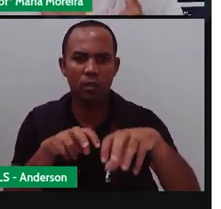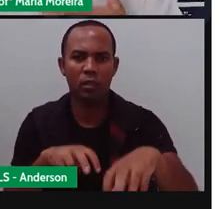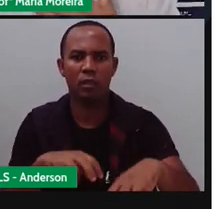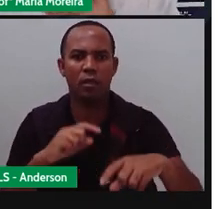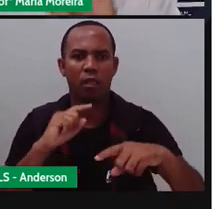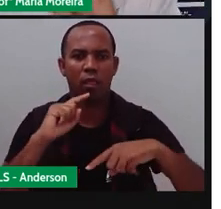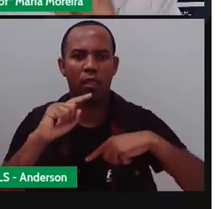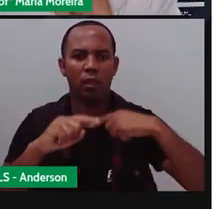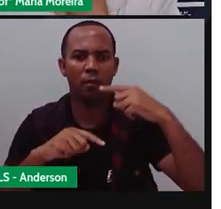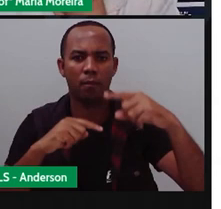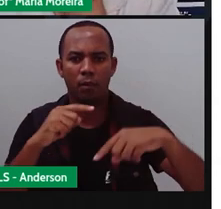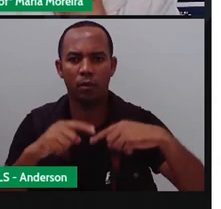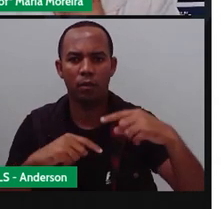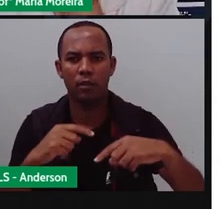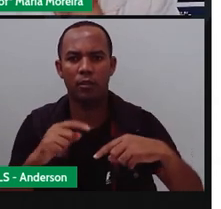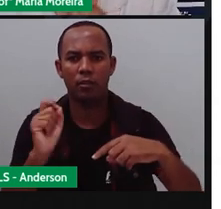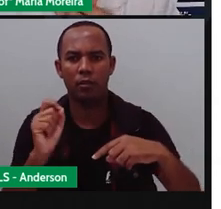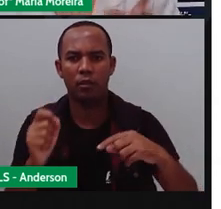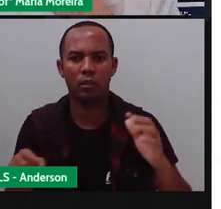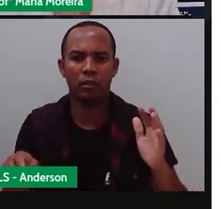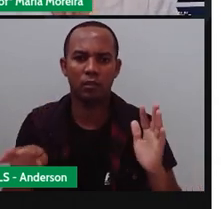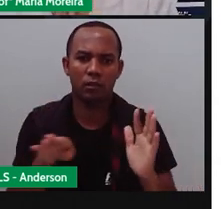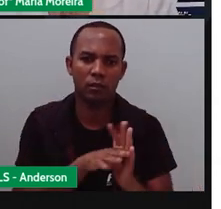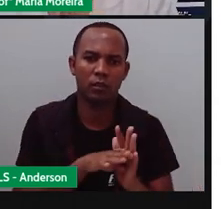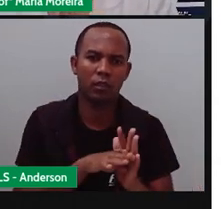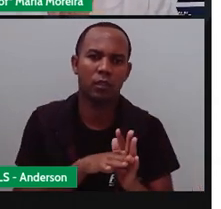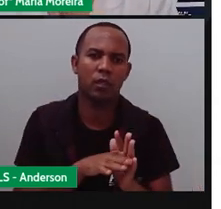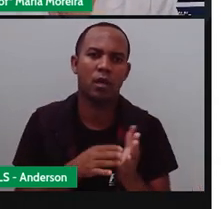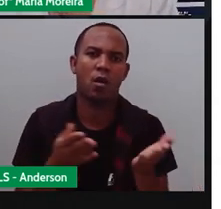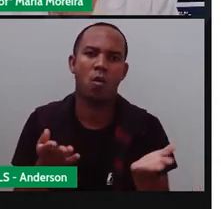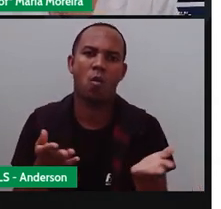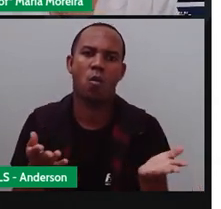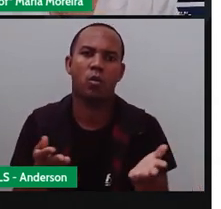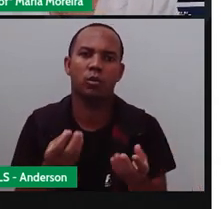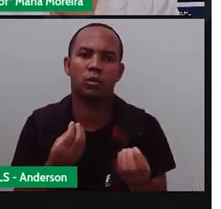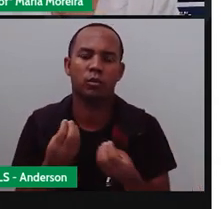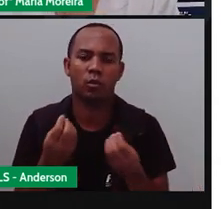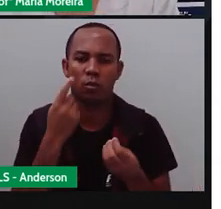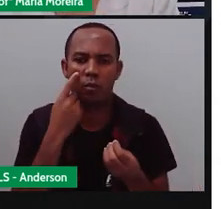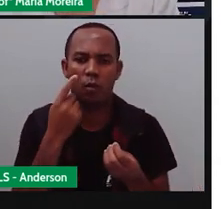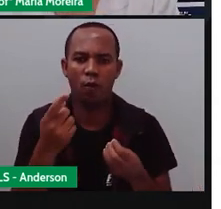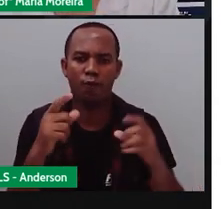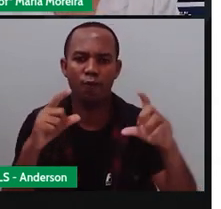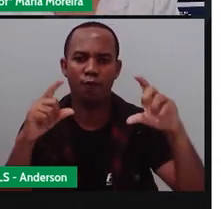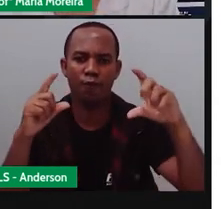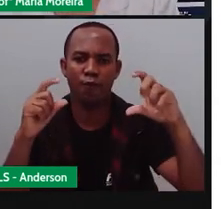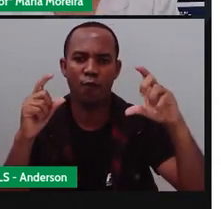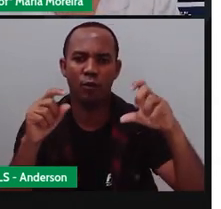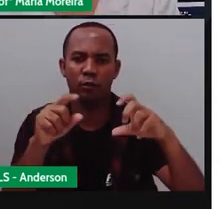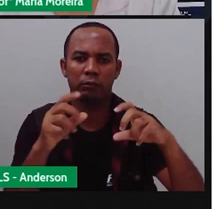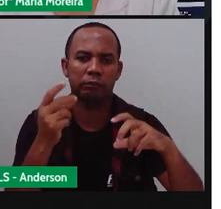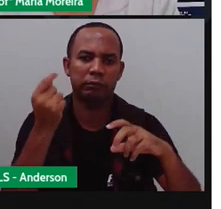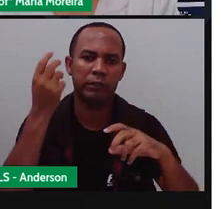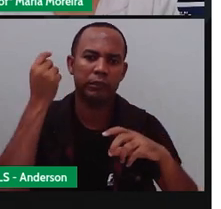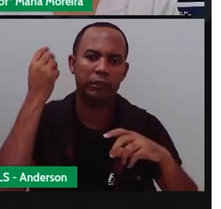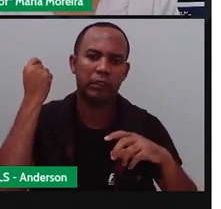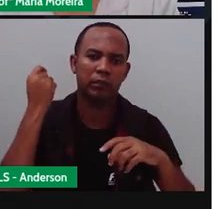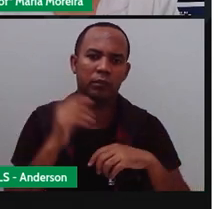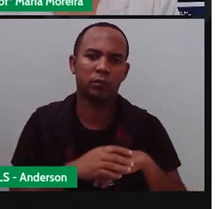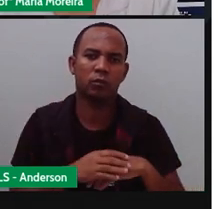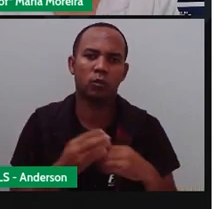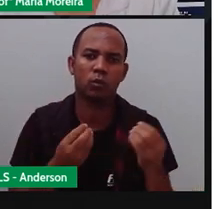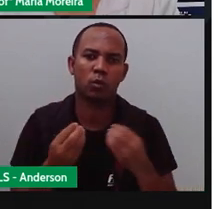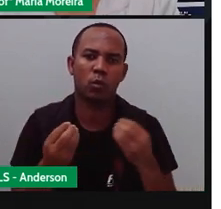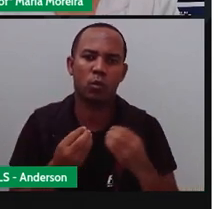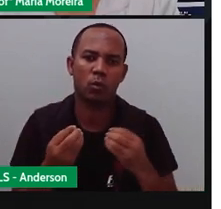depois chegam os tratores como a gente conhece né hoje olha só essa essa imagem que bem antiga de um trator com o quê